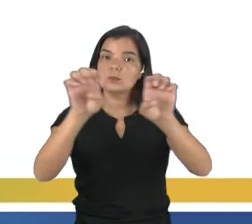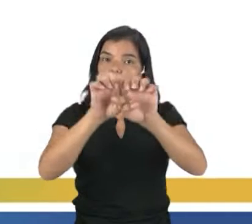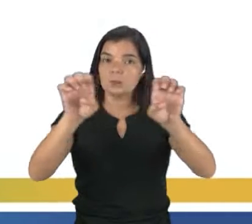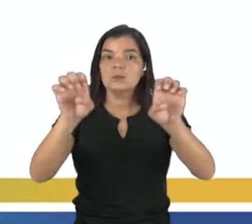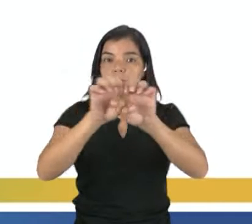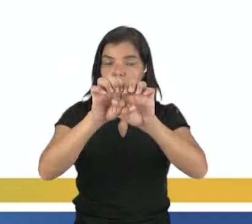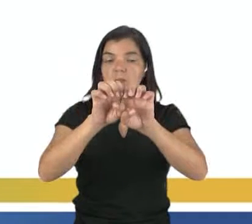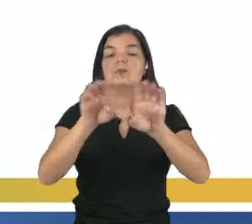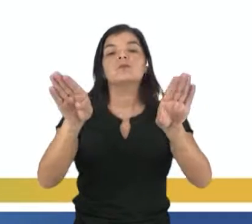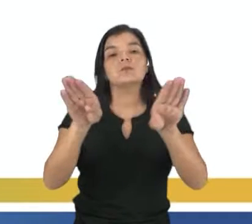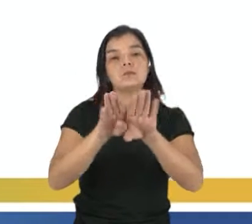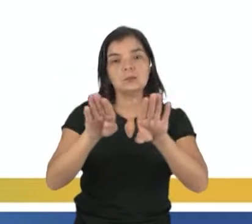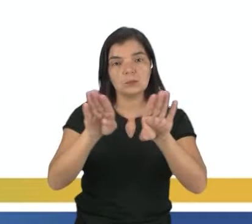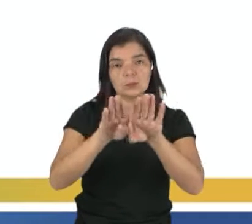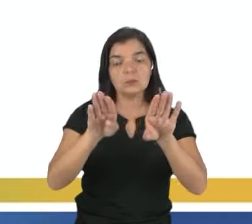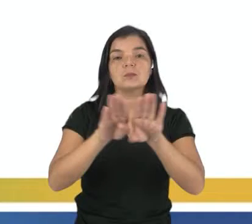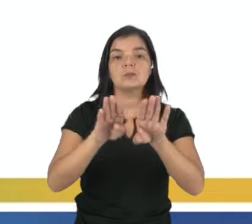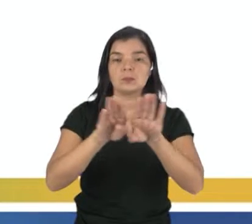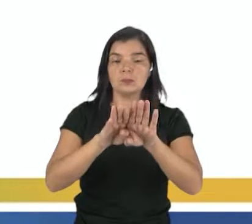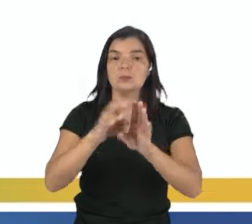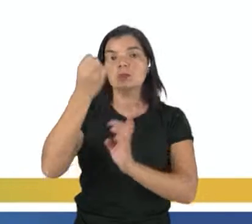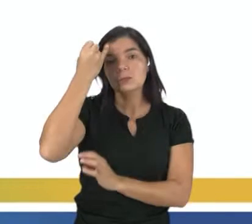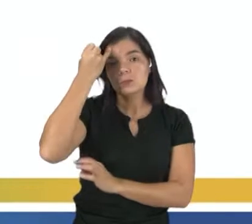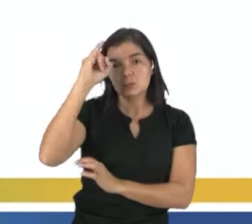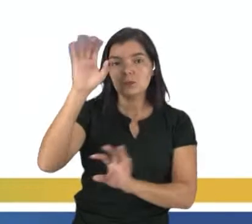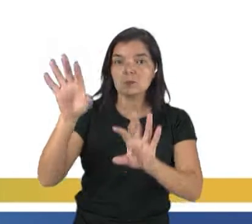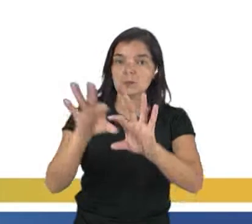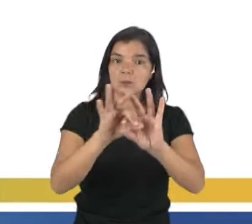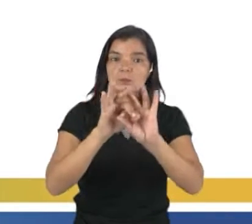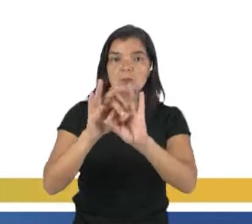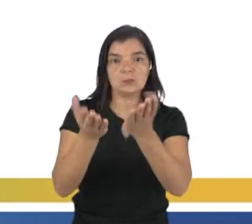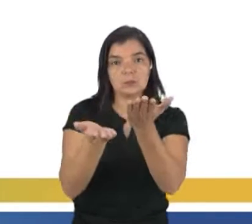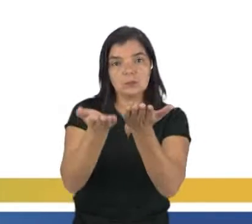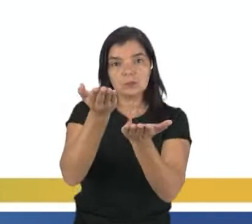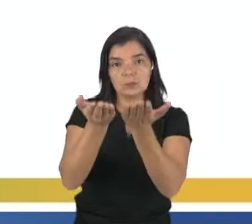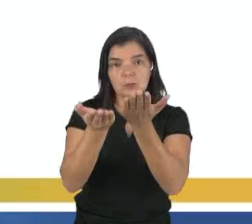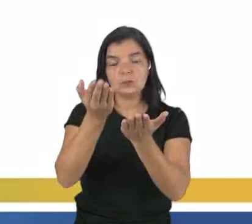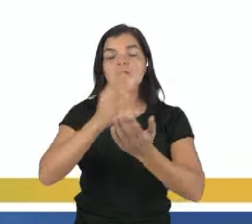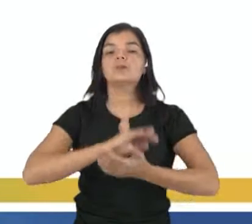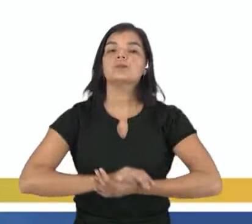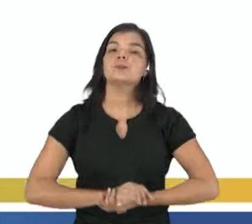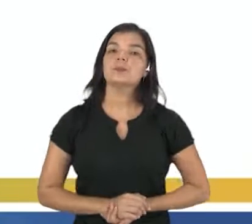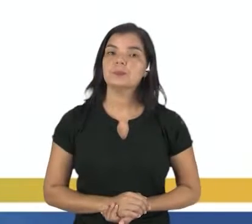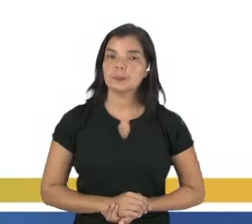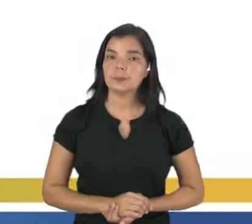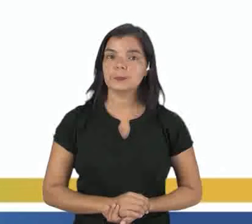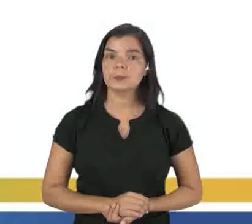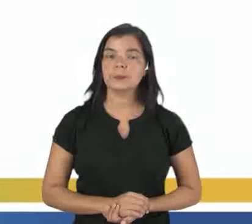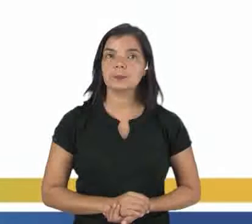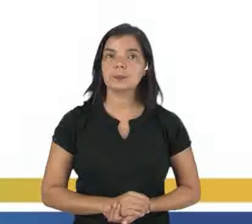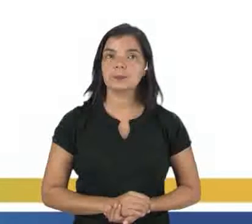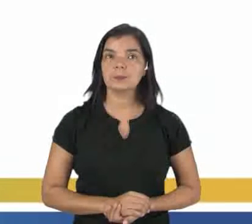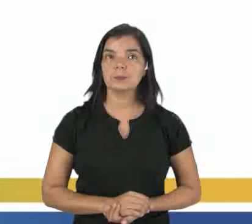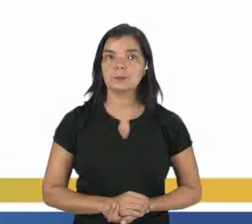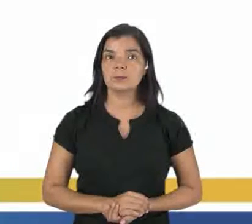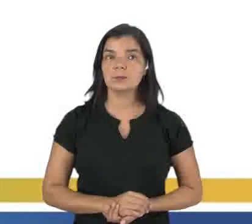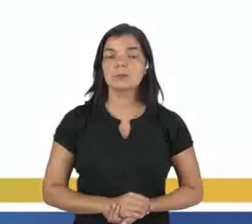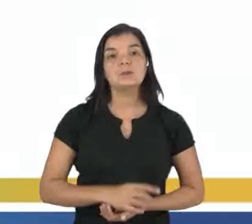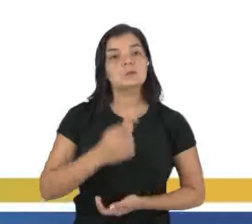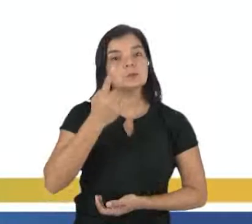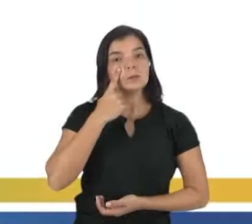herda Essa essa ideia vinculada a balança de dois pratos Então vamos continuar